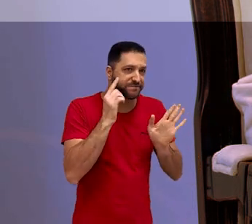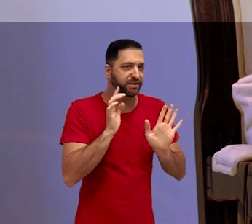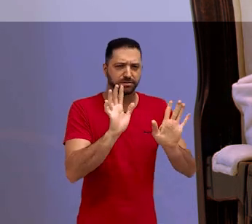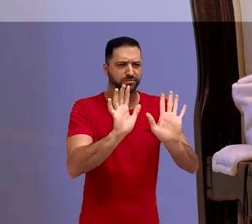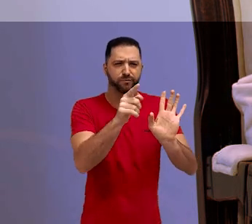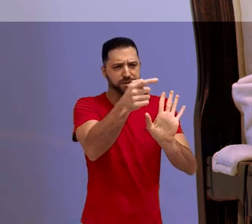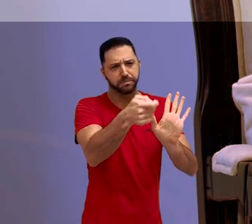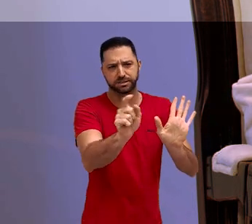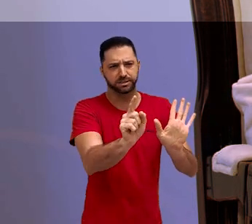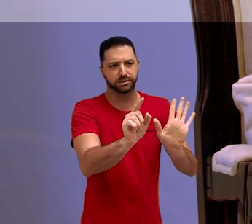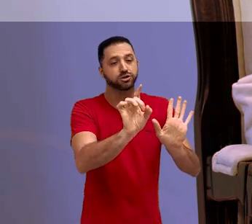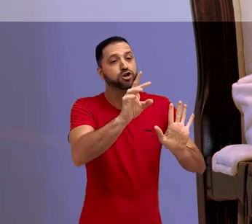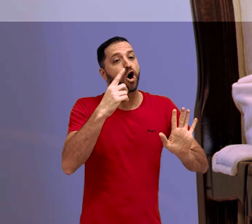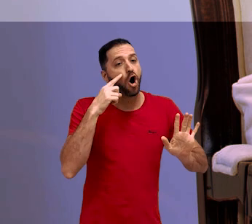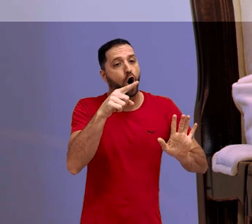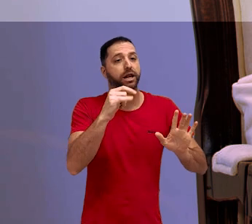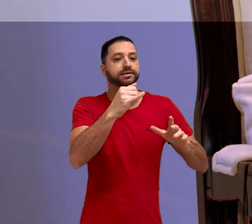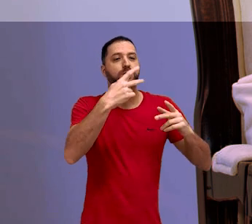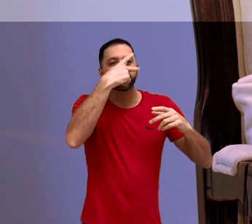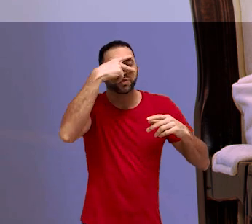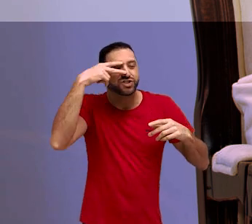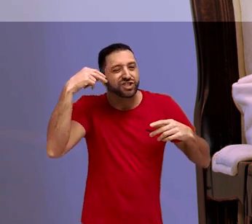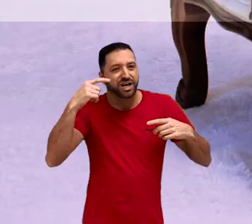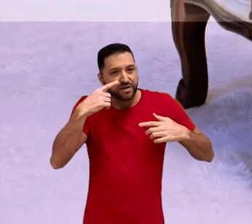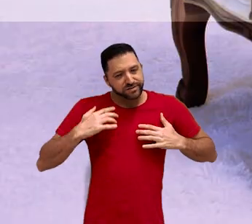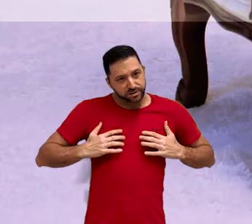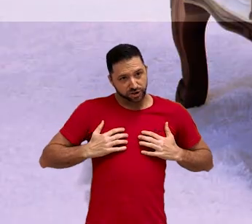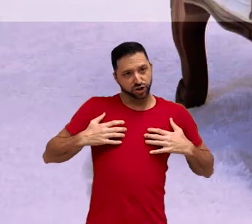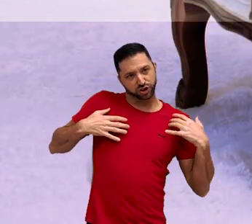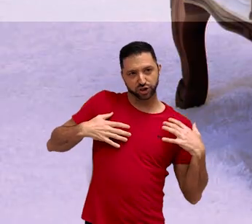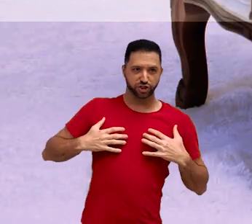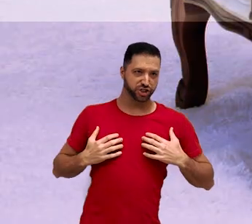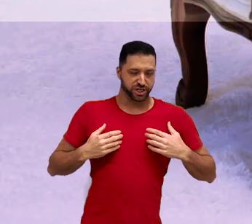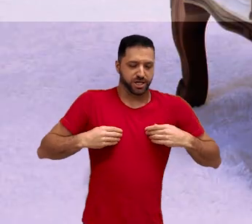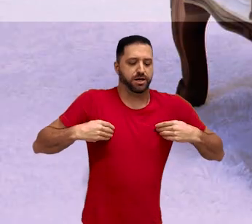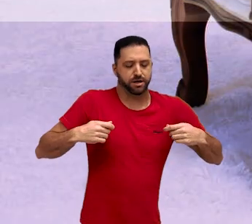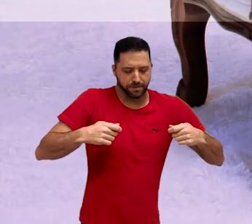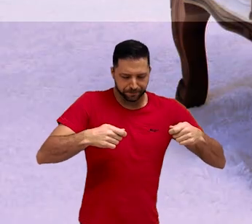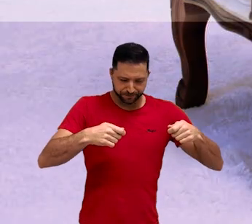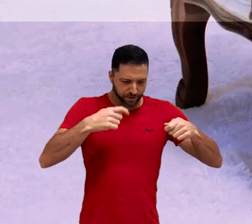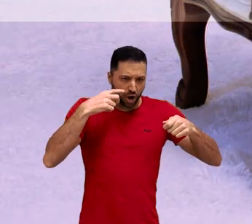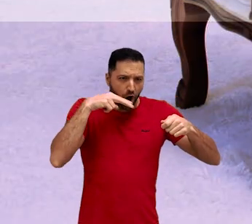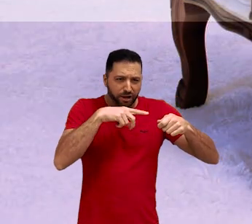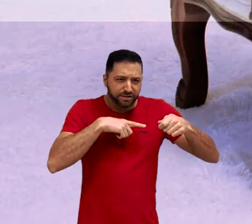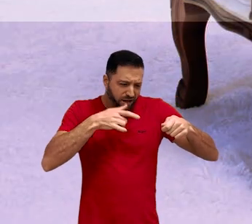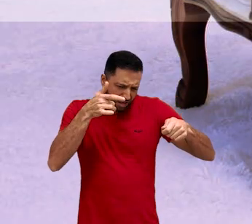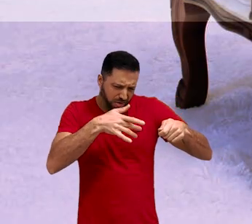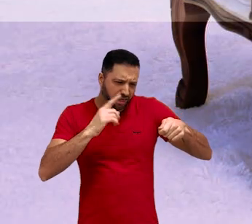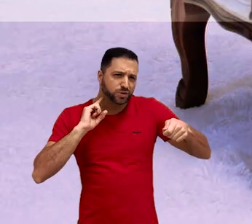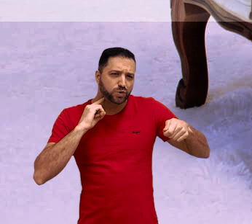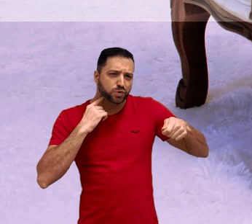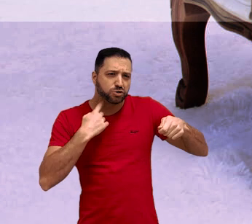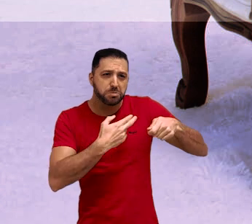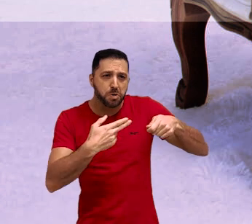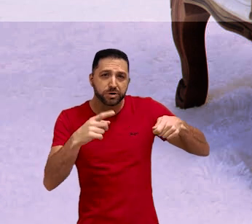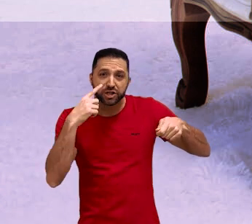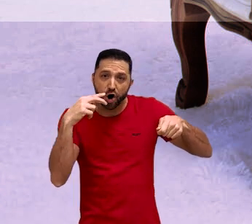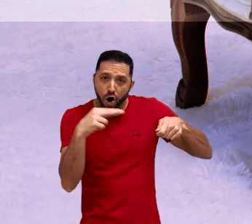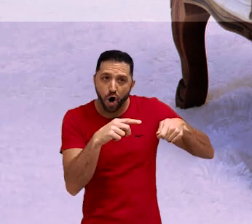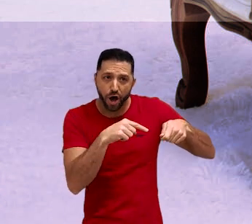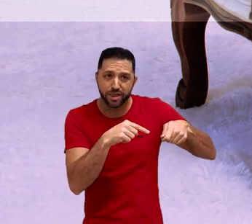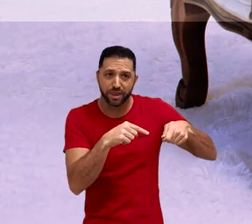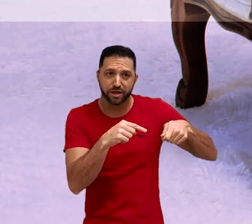buscam fazer a expressão. Isso deixa para o seu médico, tá bom? Então, só observa se o sutiã não fica manchado, porque às vezes